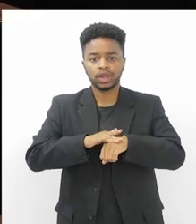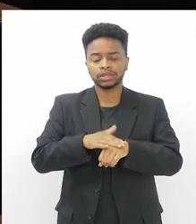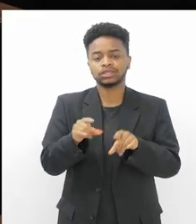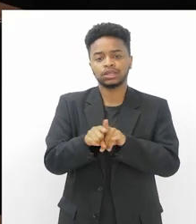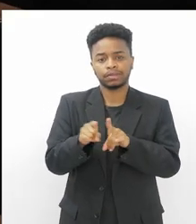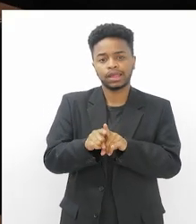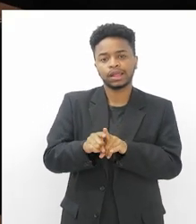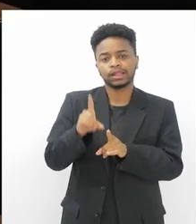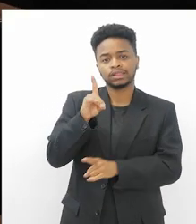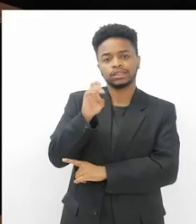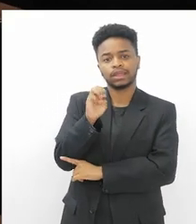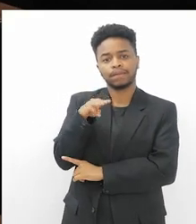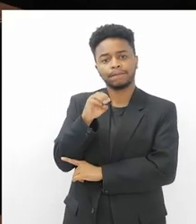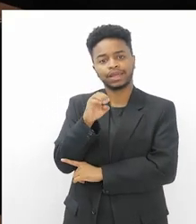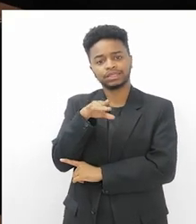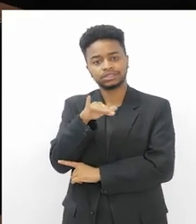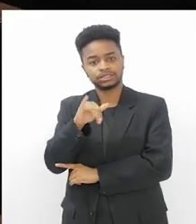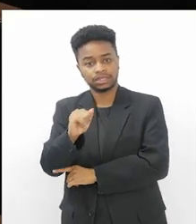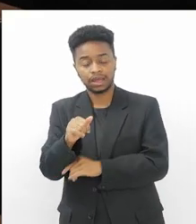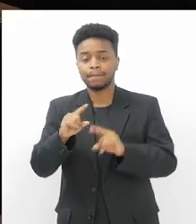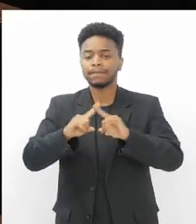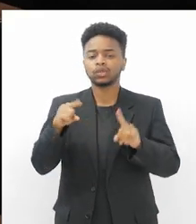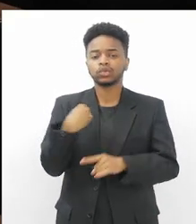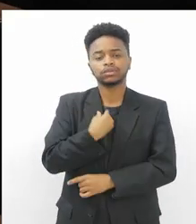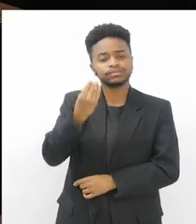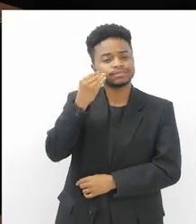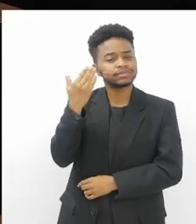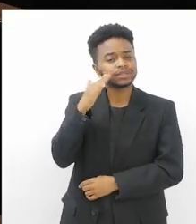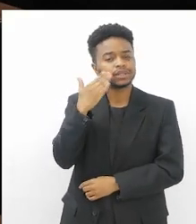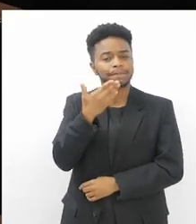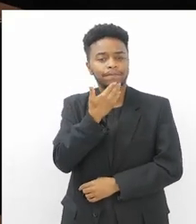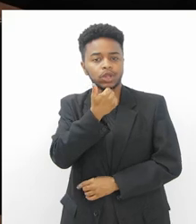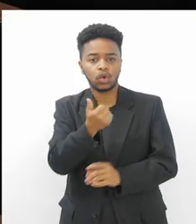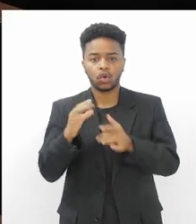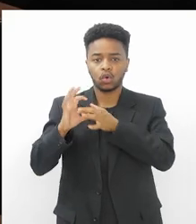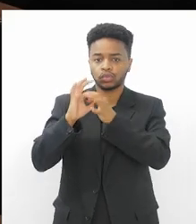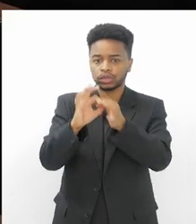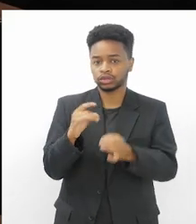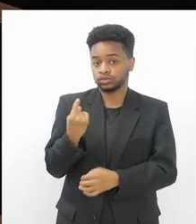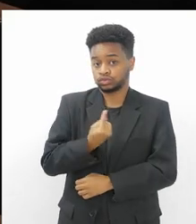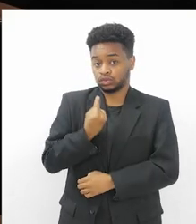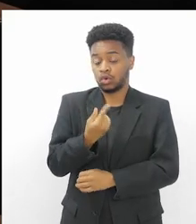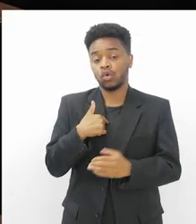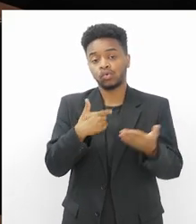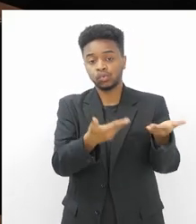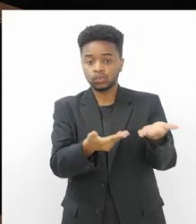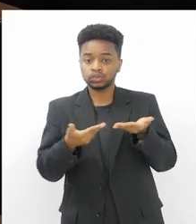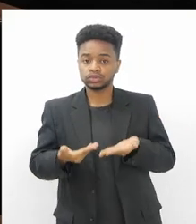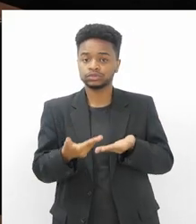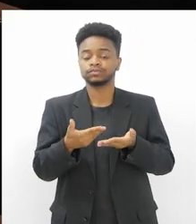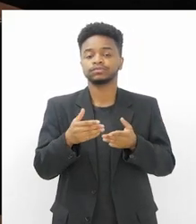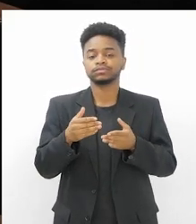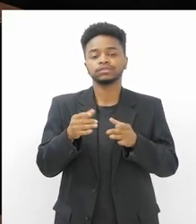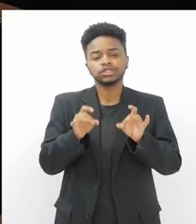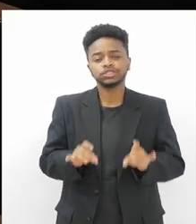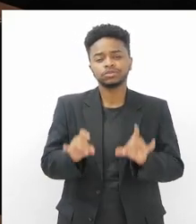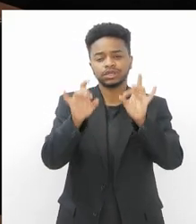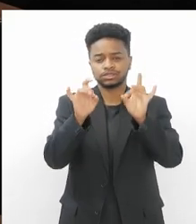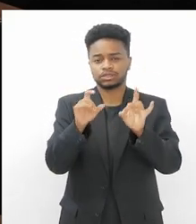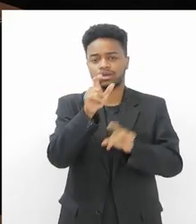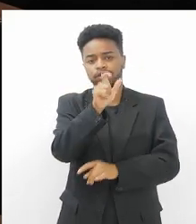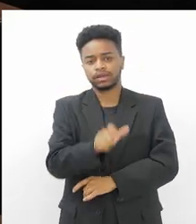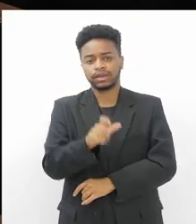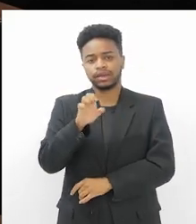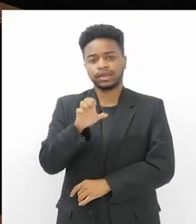da demência. Mas vamos entender mais sobre esse contexto relacionado à solidão? No Alerj Saúde de hoje eu recebo uma convidada